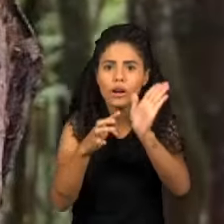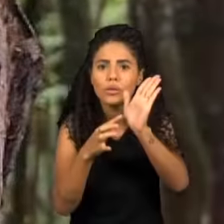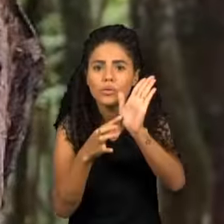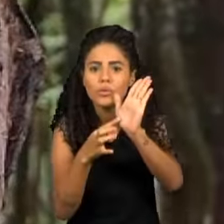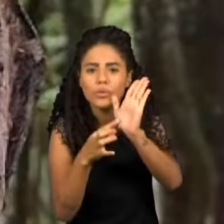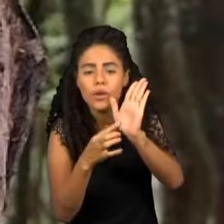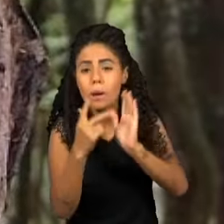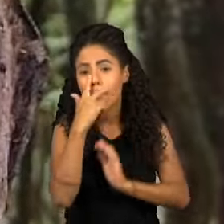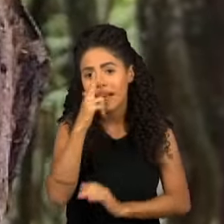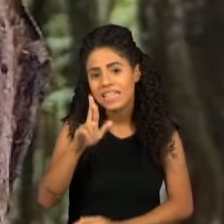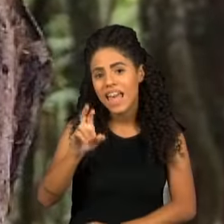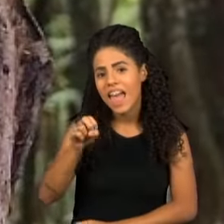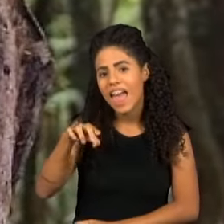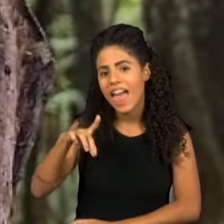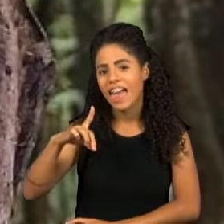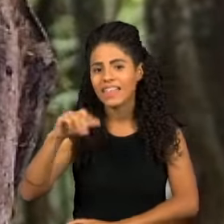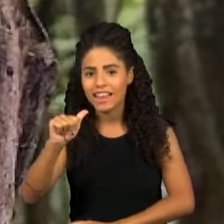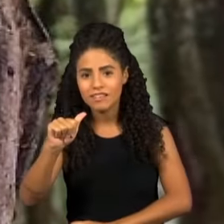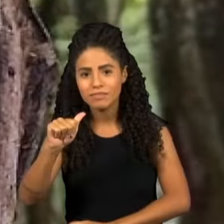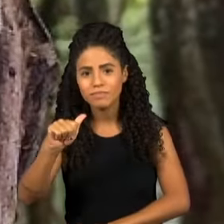renda.